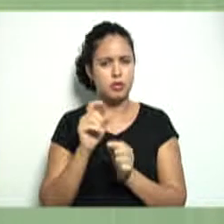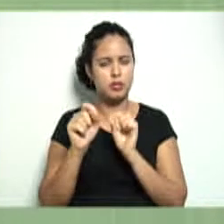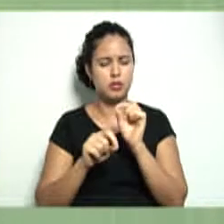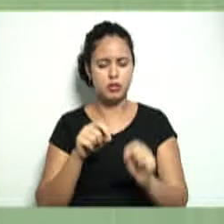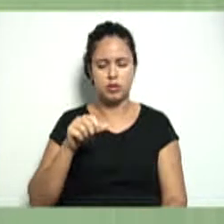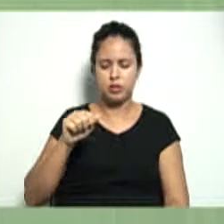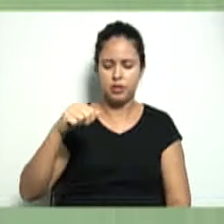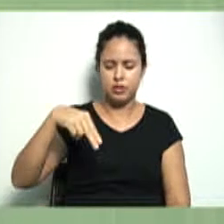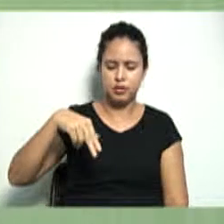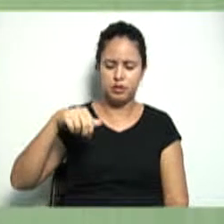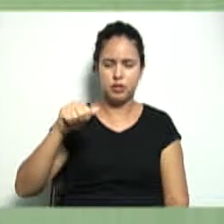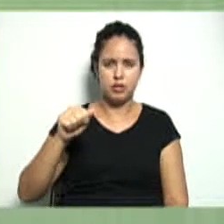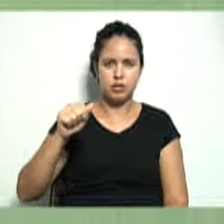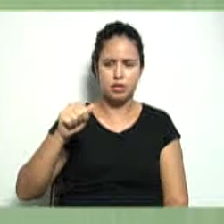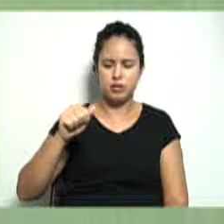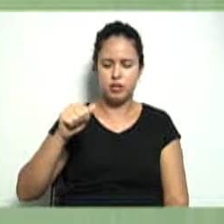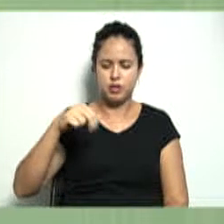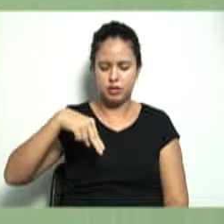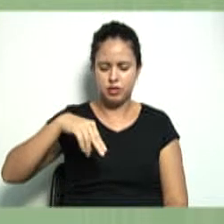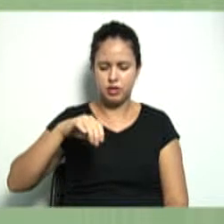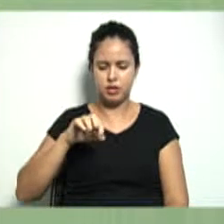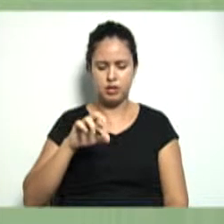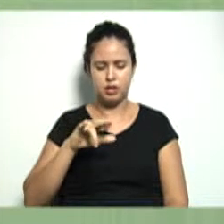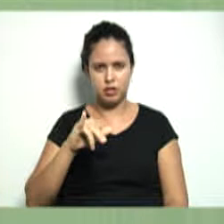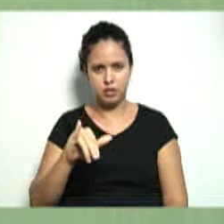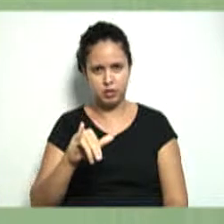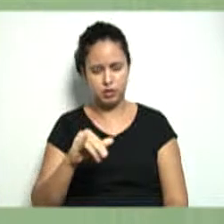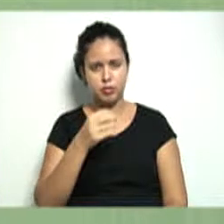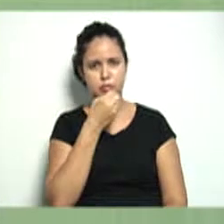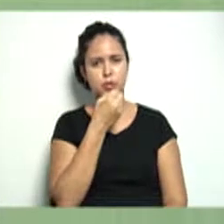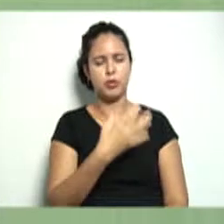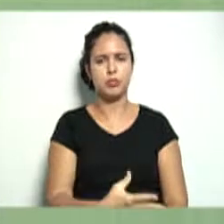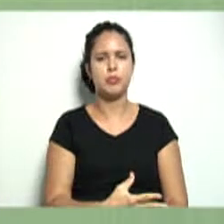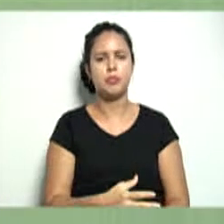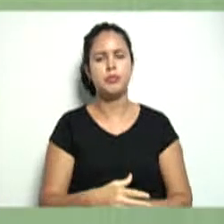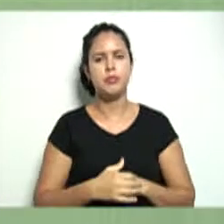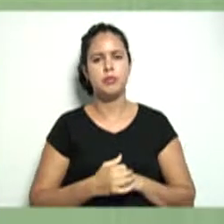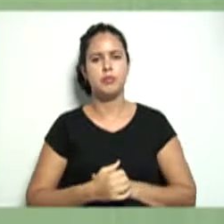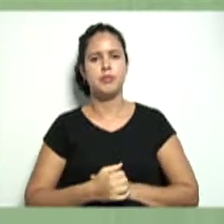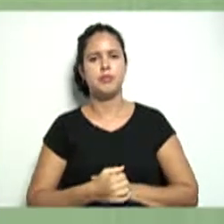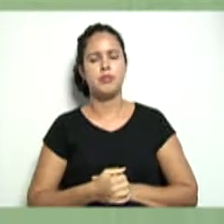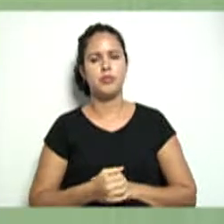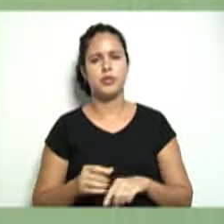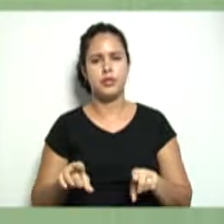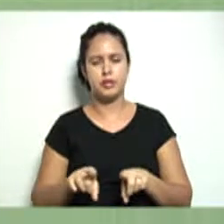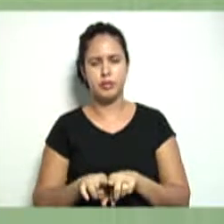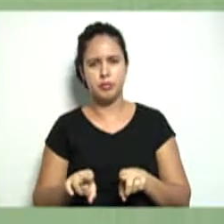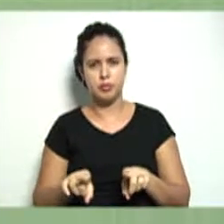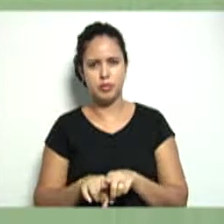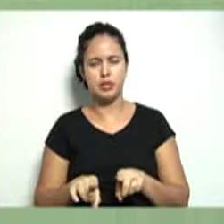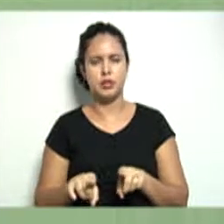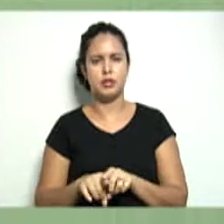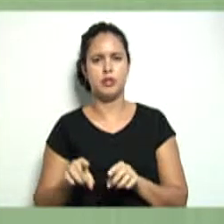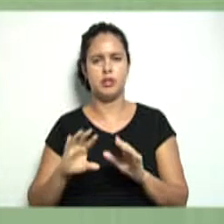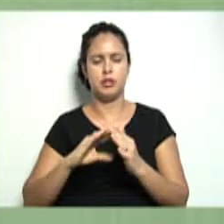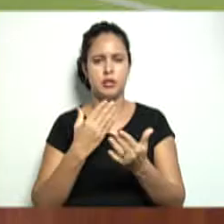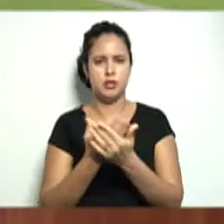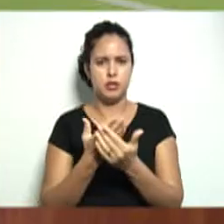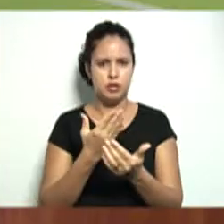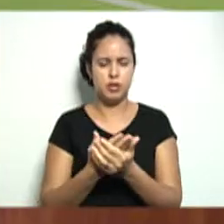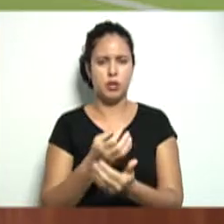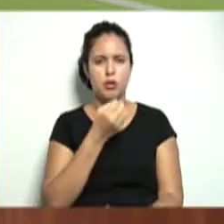o conteúdo, muito bom. Aí tem aqui, lá da escola Boa Esperança do